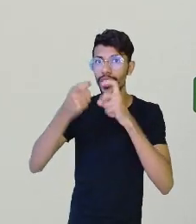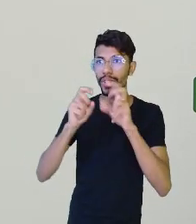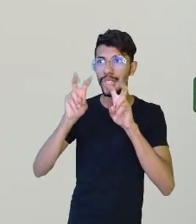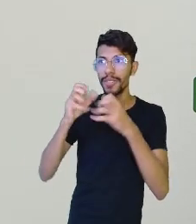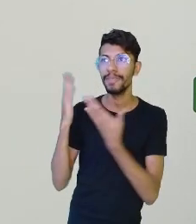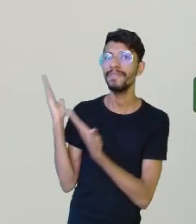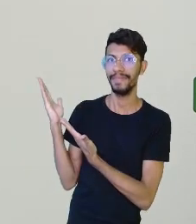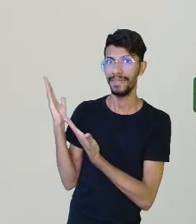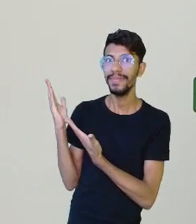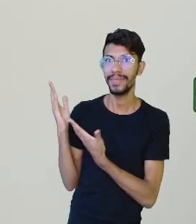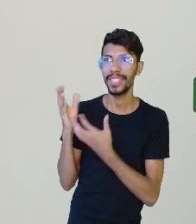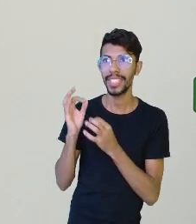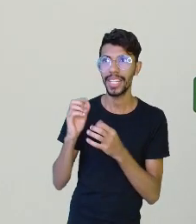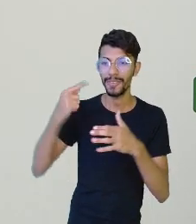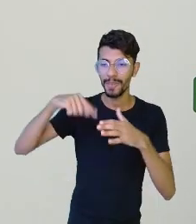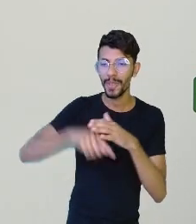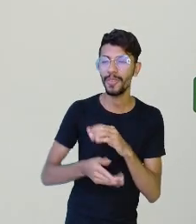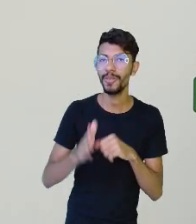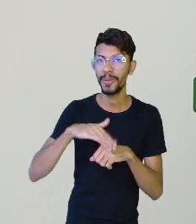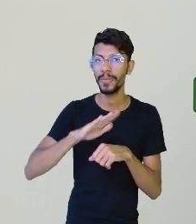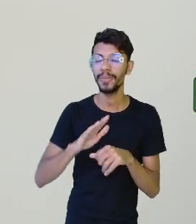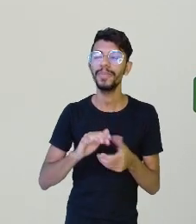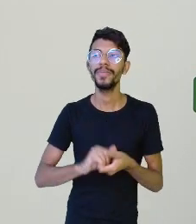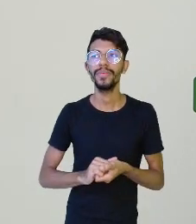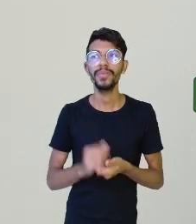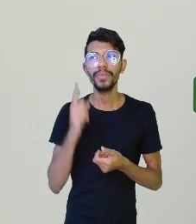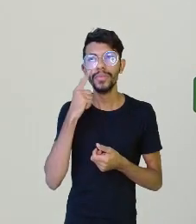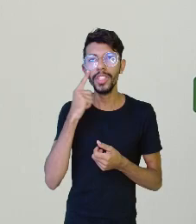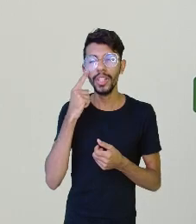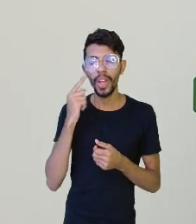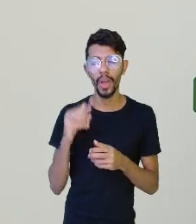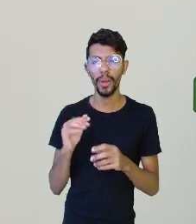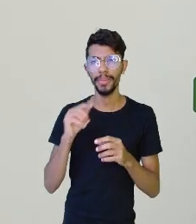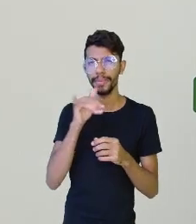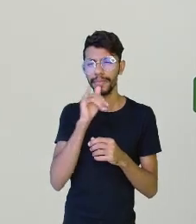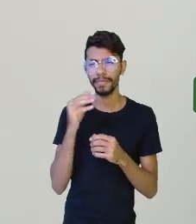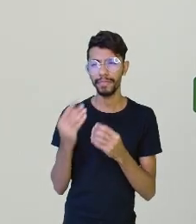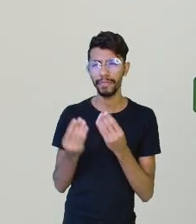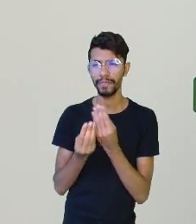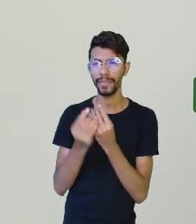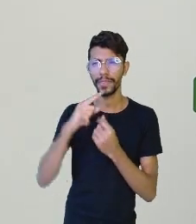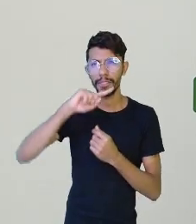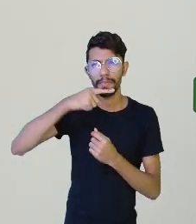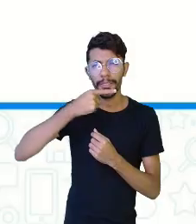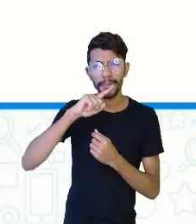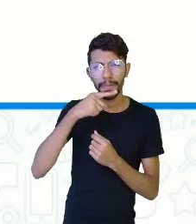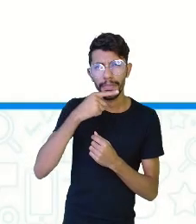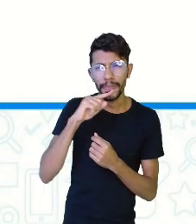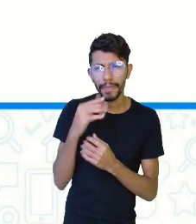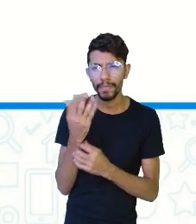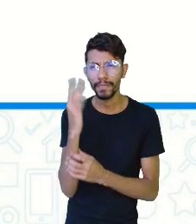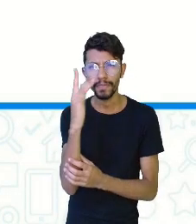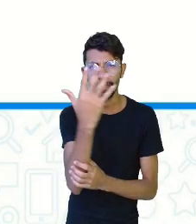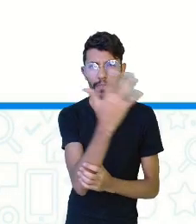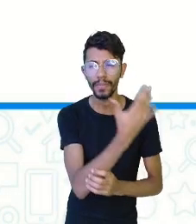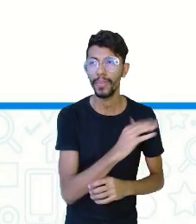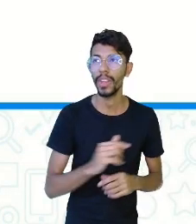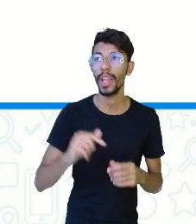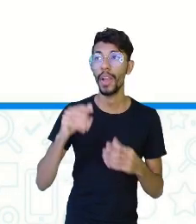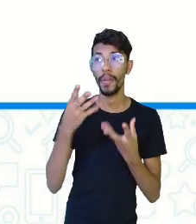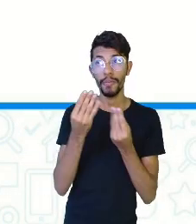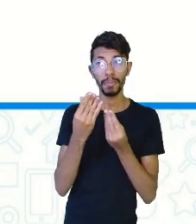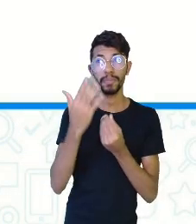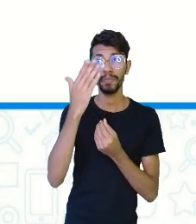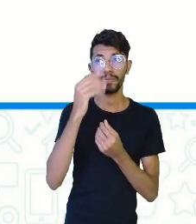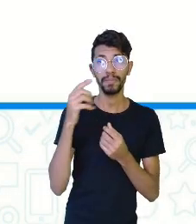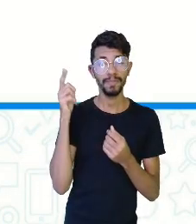No próximo slide diz assim, ó. Esse cultivo, quer dizer, essa plantação de cana-de-açúcar foi muito bem sucedida em